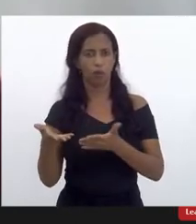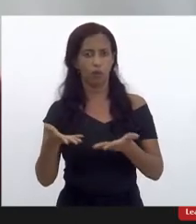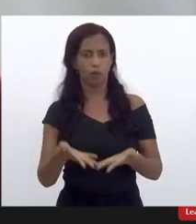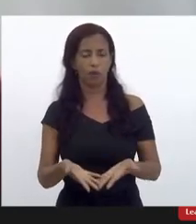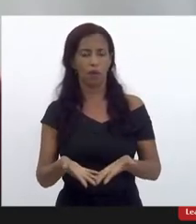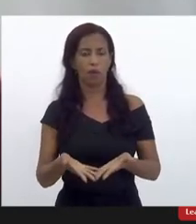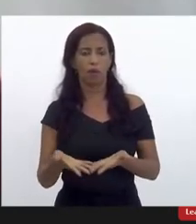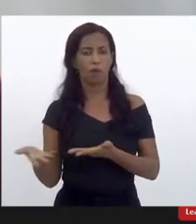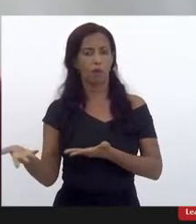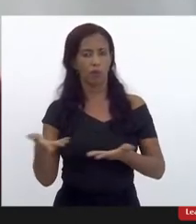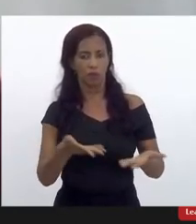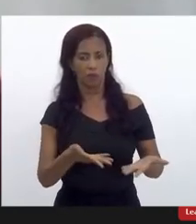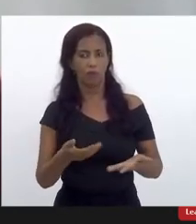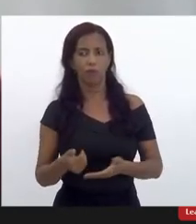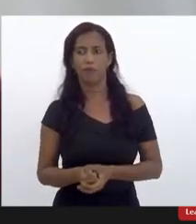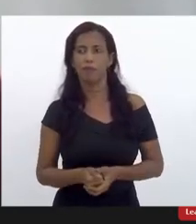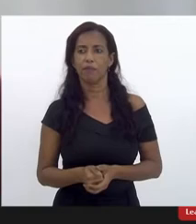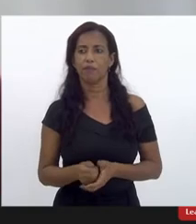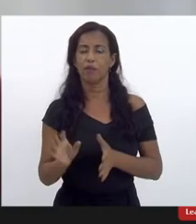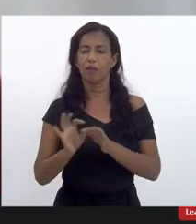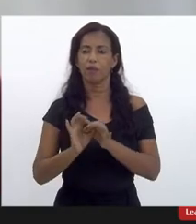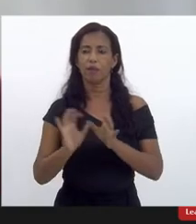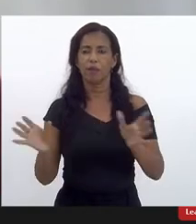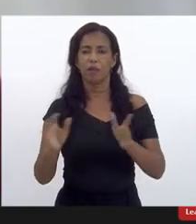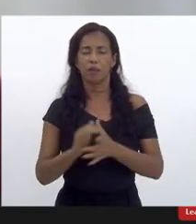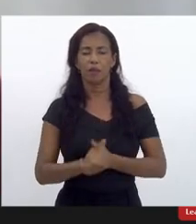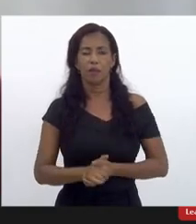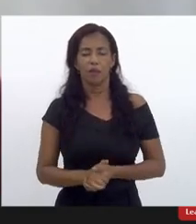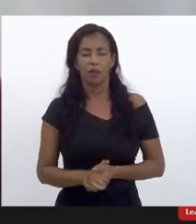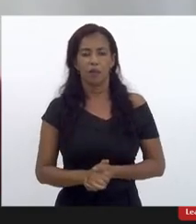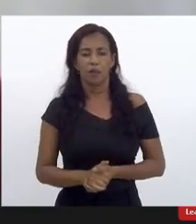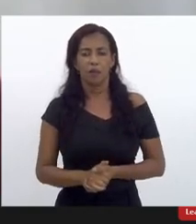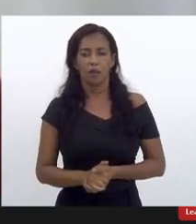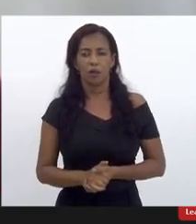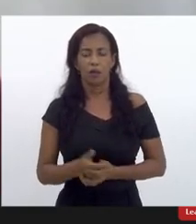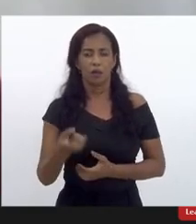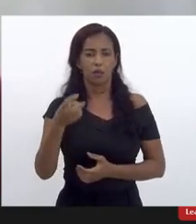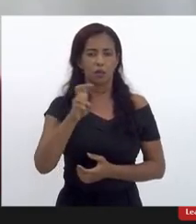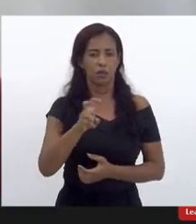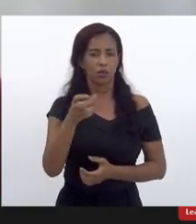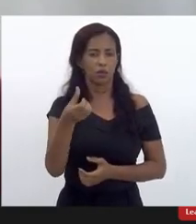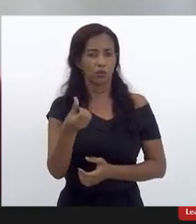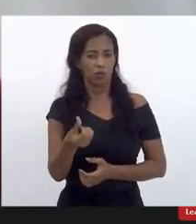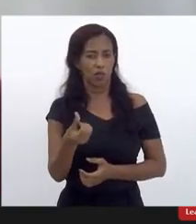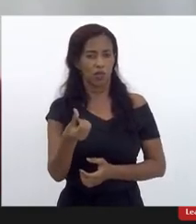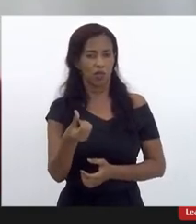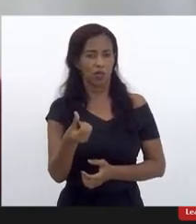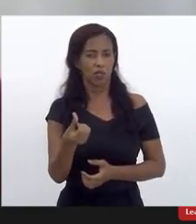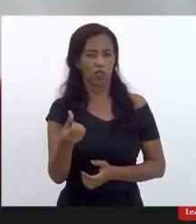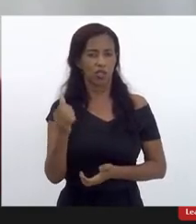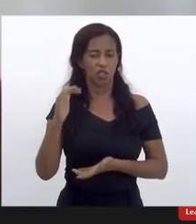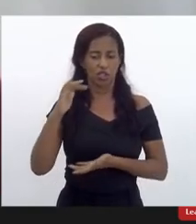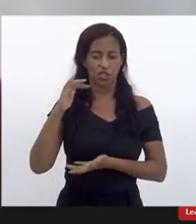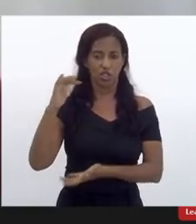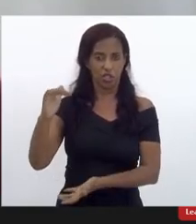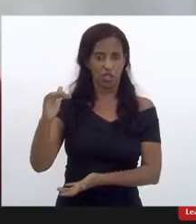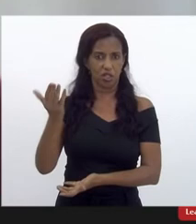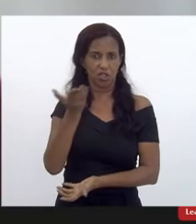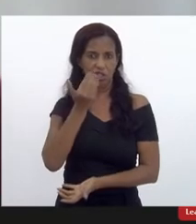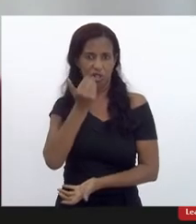posso passar posteriormente, liberamos cerca de 5 ou 6 levas de kit durante esse